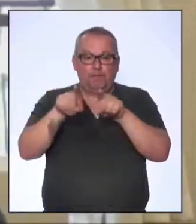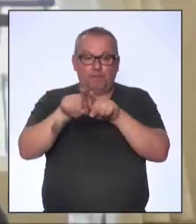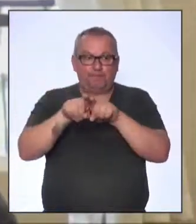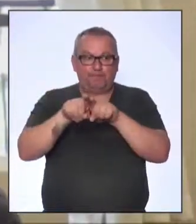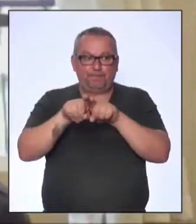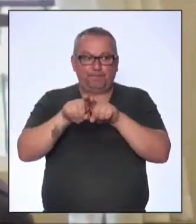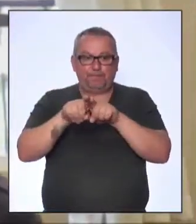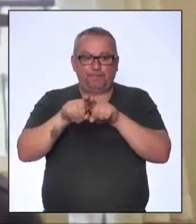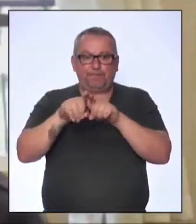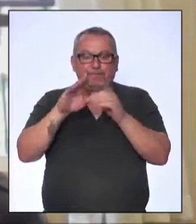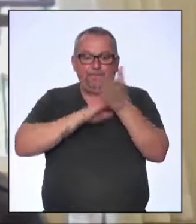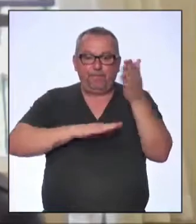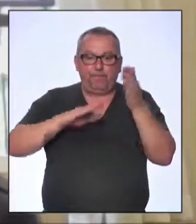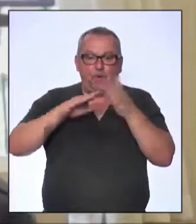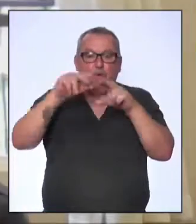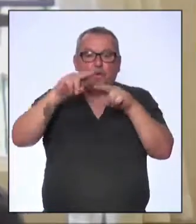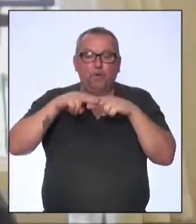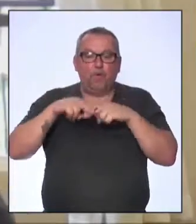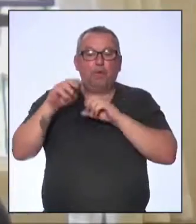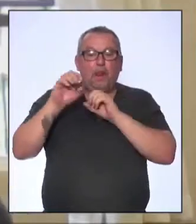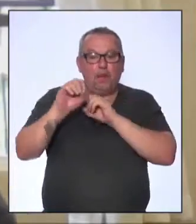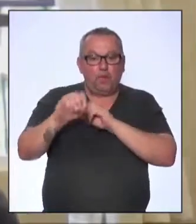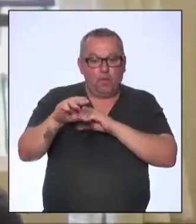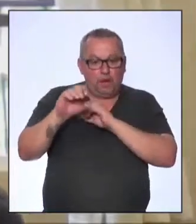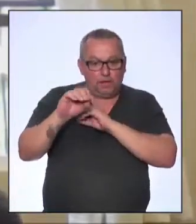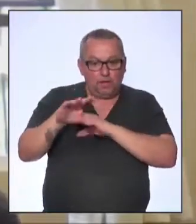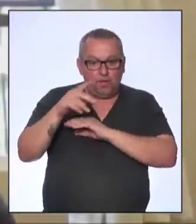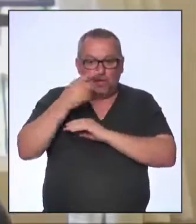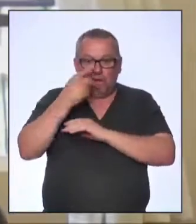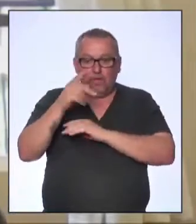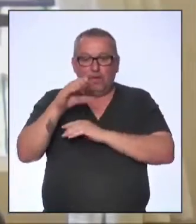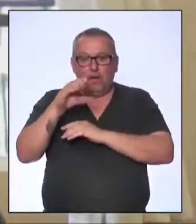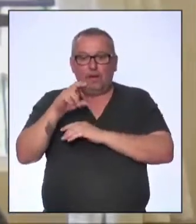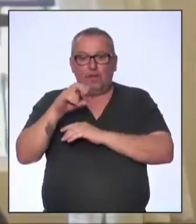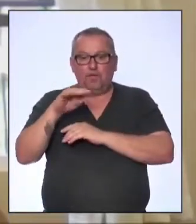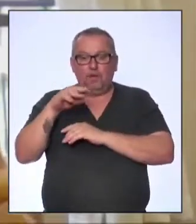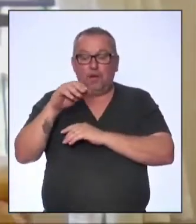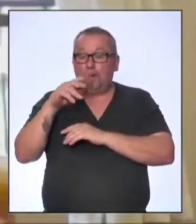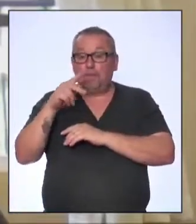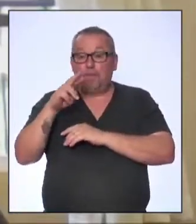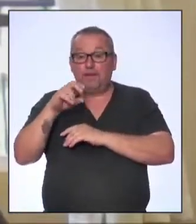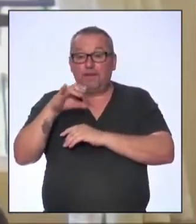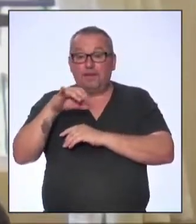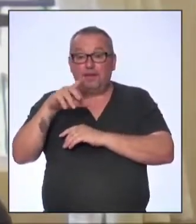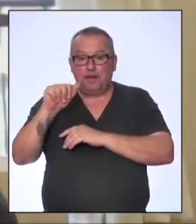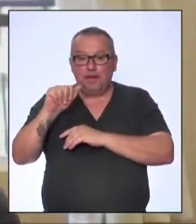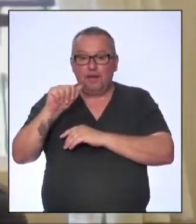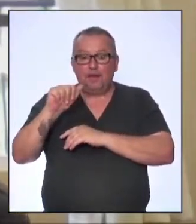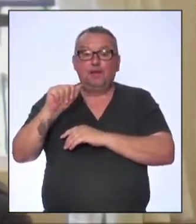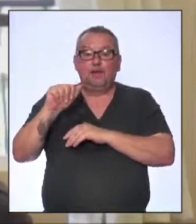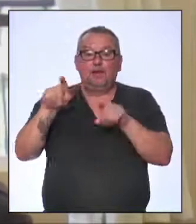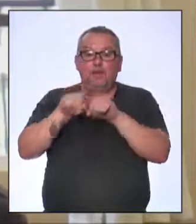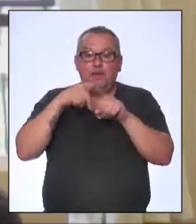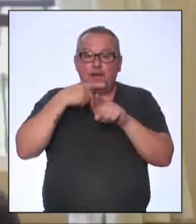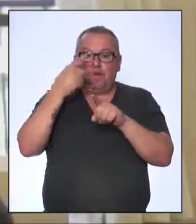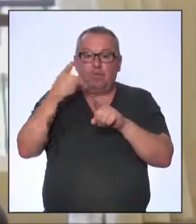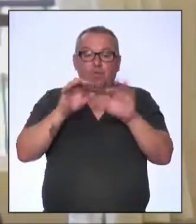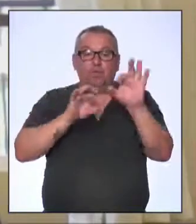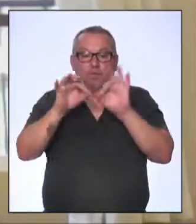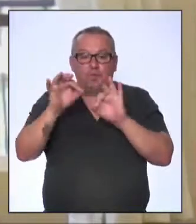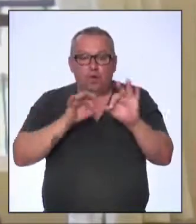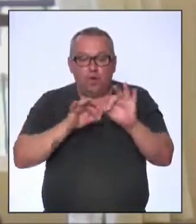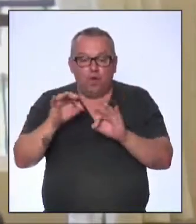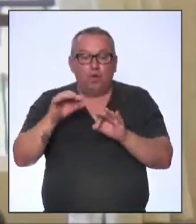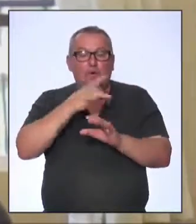No Todos para a Educação, da Priscila Cruz, quando ela falou sobre o diagnóstico, os protocolos de saúde, o acolhimento que vai ser